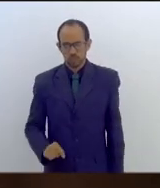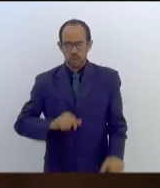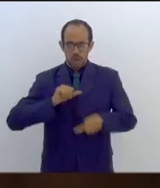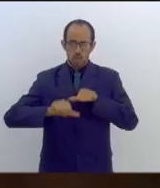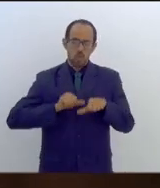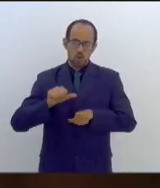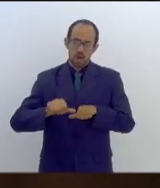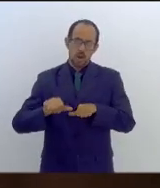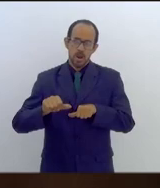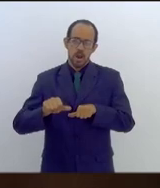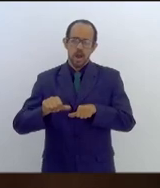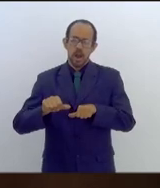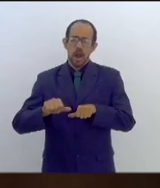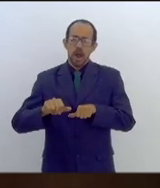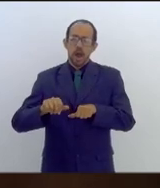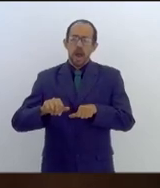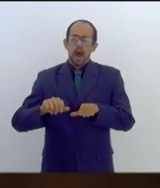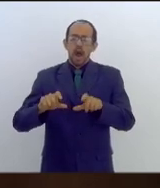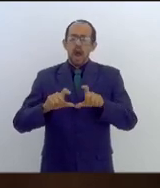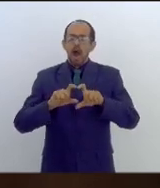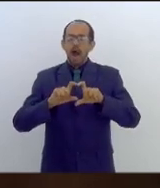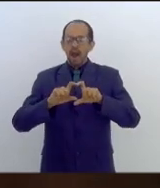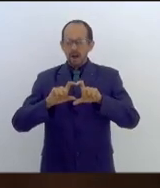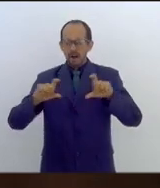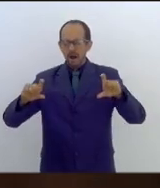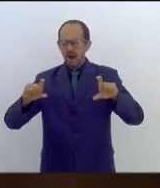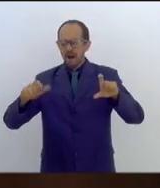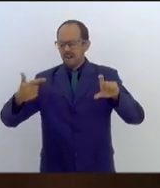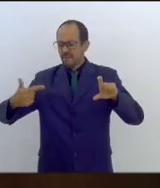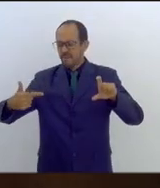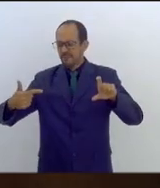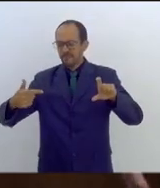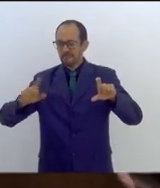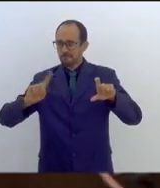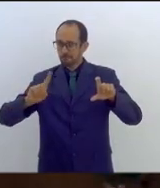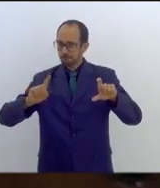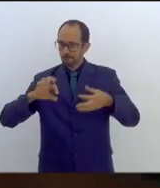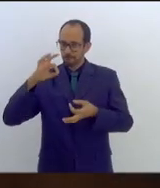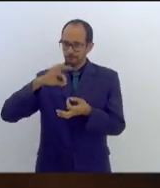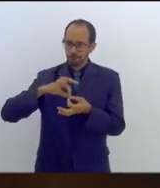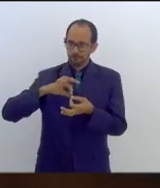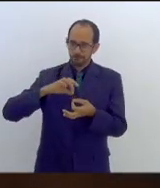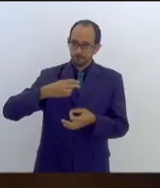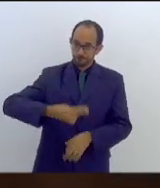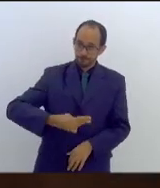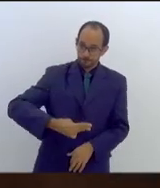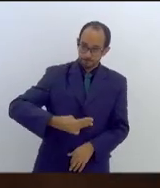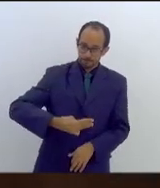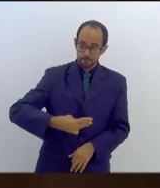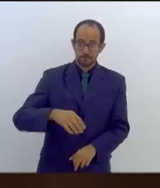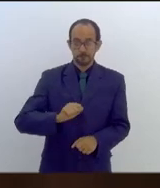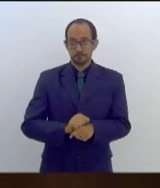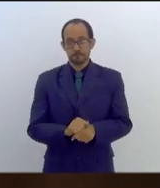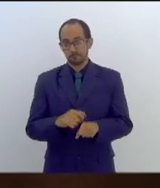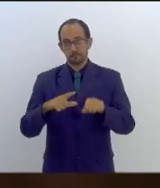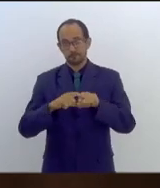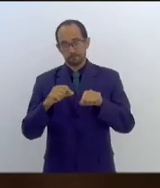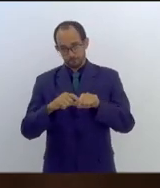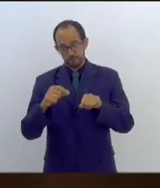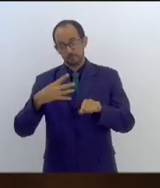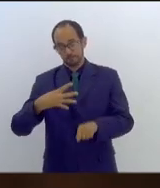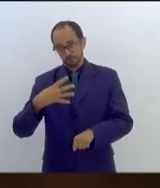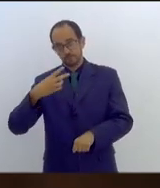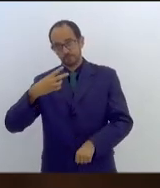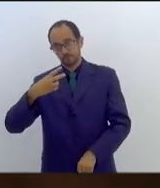altera não o parágrafo 2º, mas o parágrafo 3º do artigo